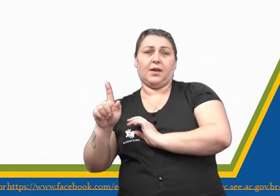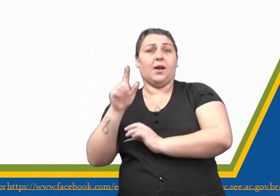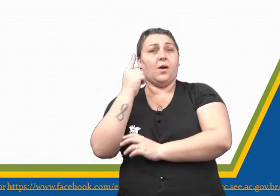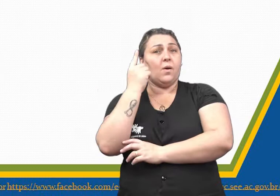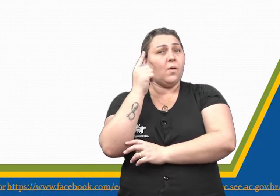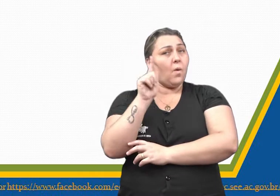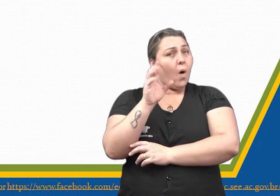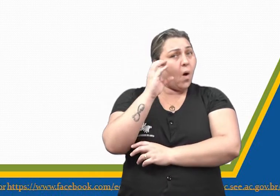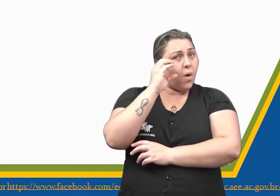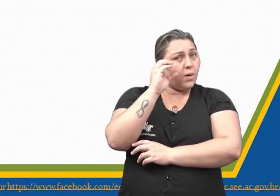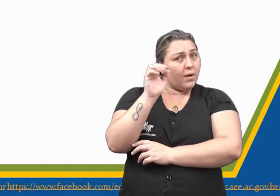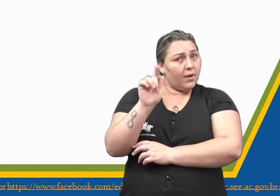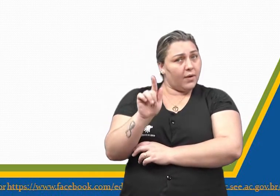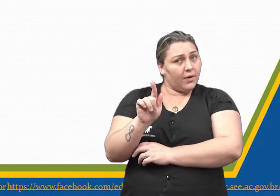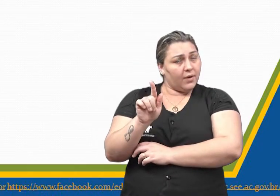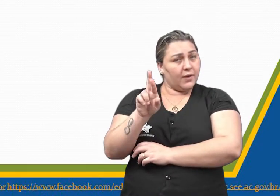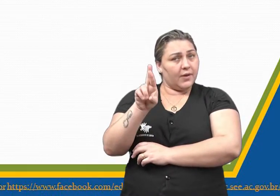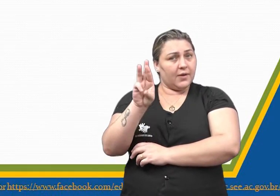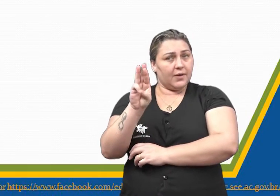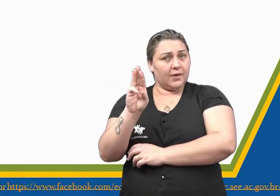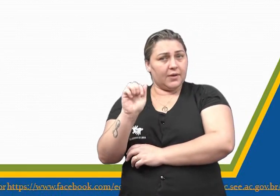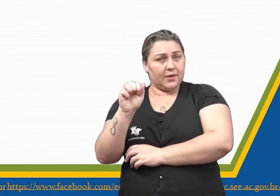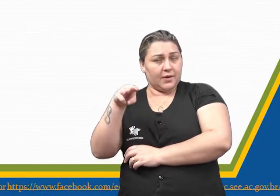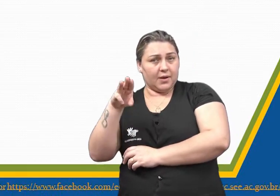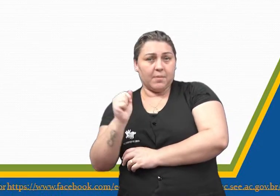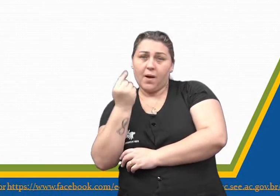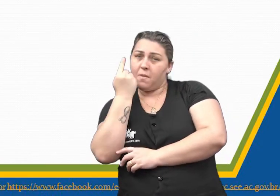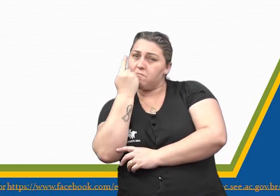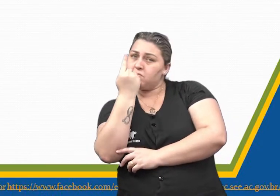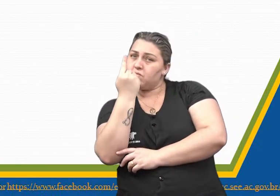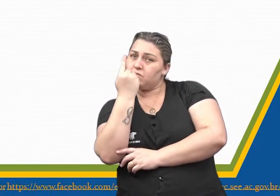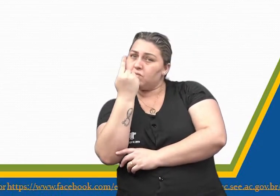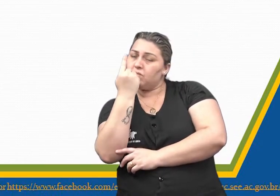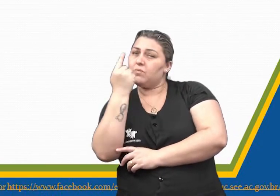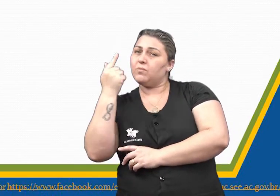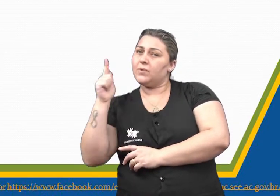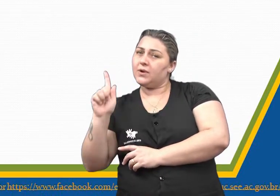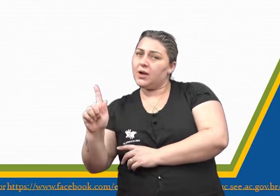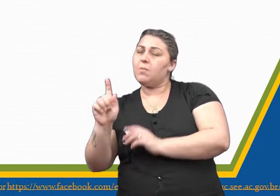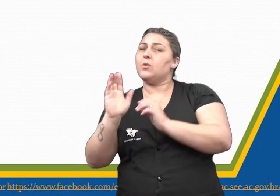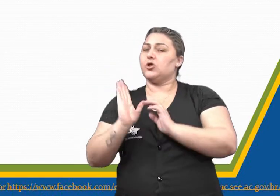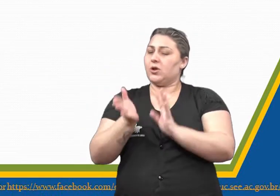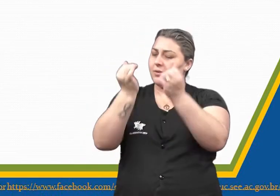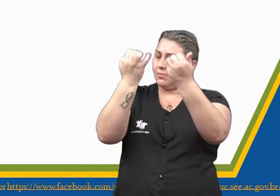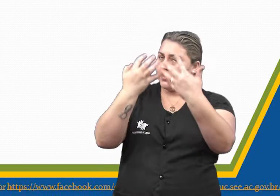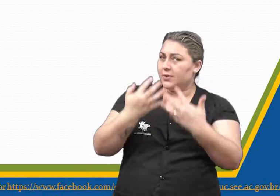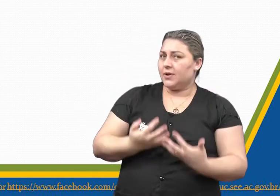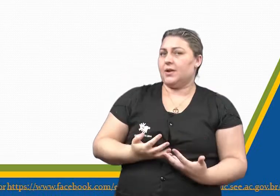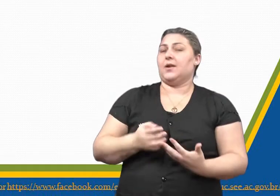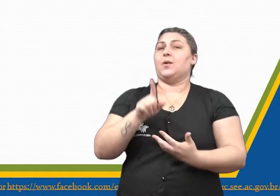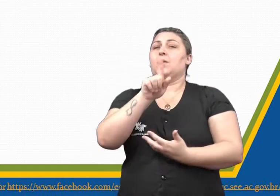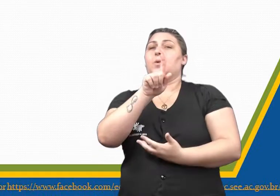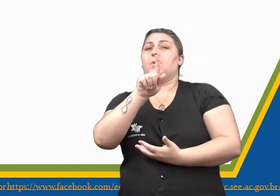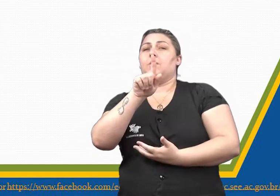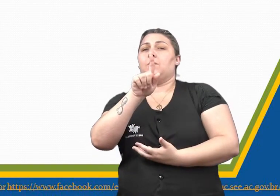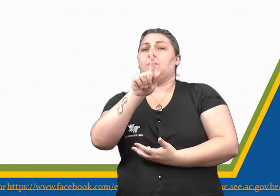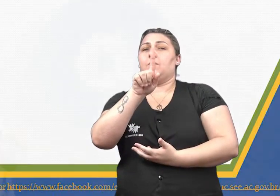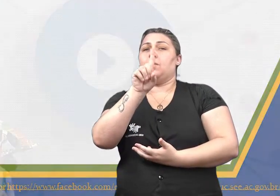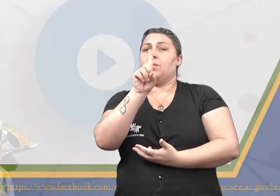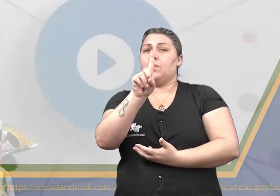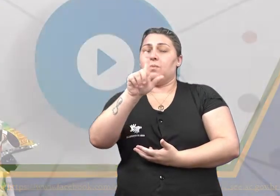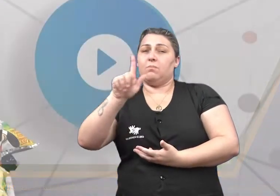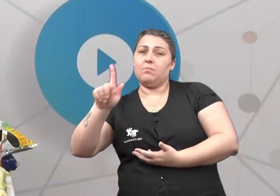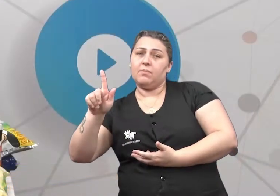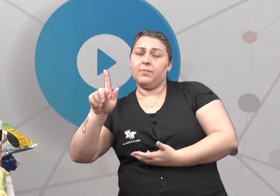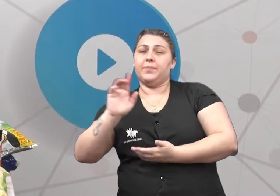e o grama corresponde a 1 grama, como eu expliquei para vocês. 1 grama é como se